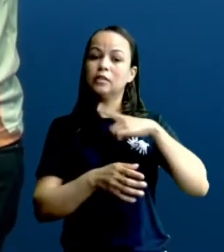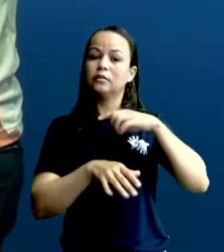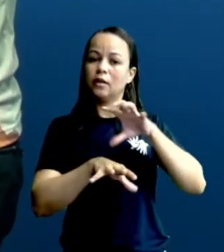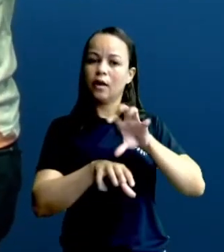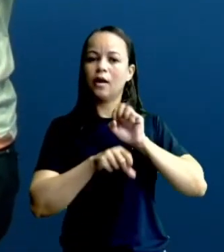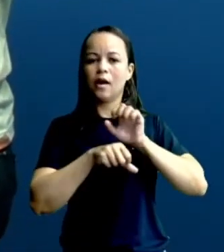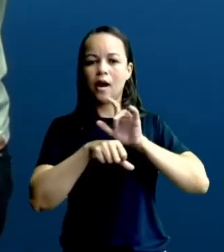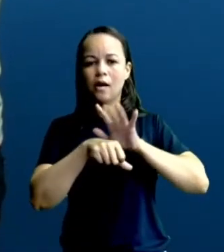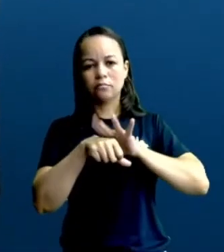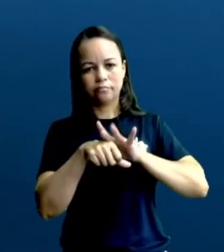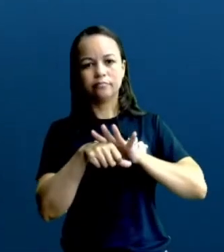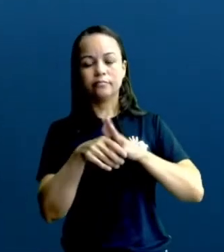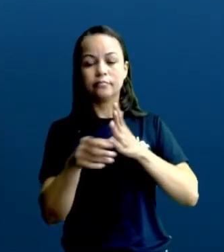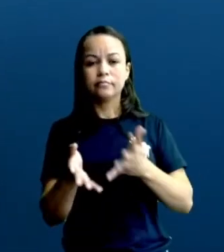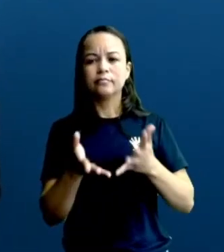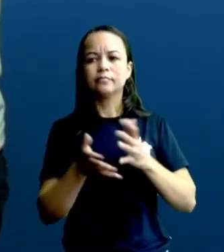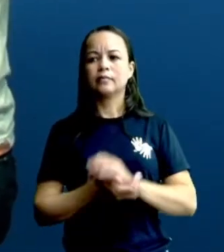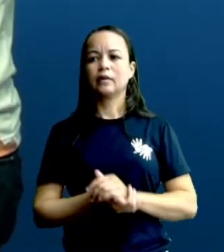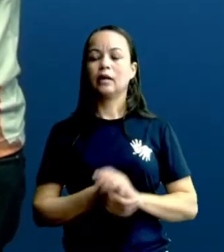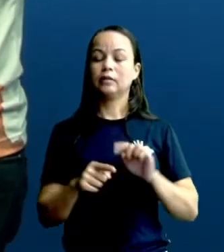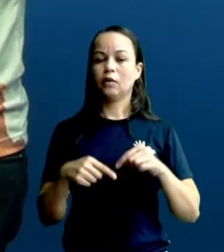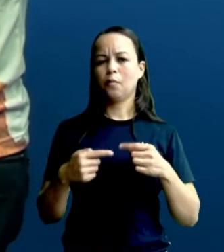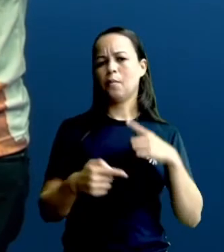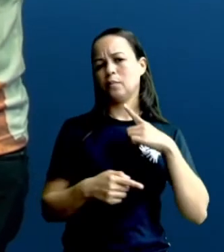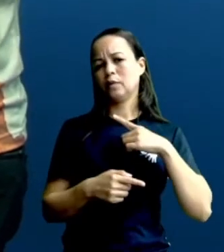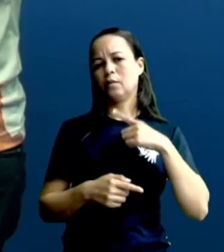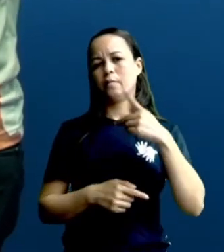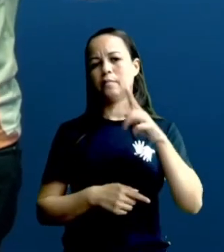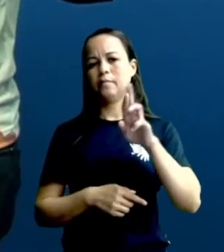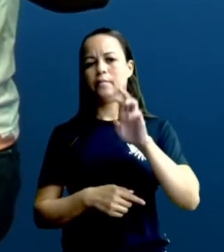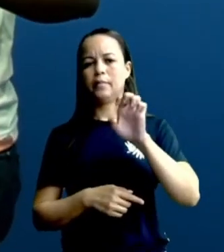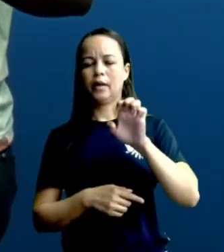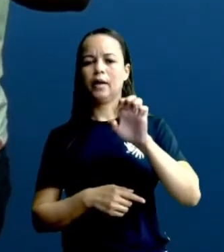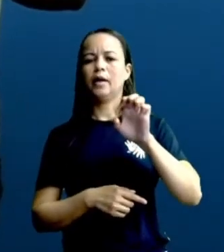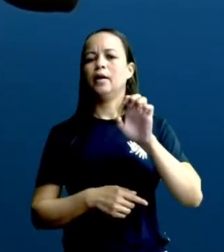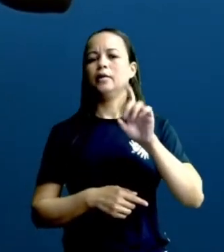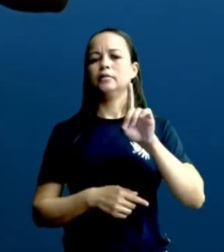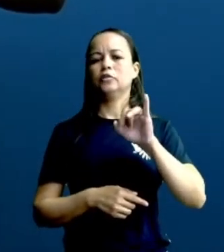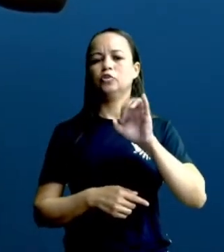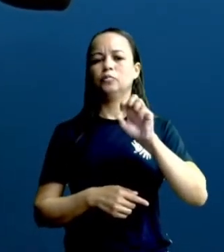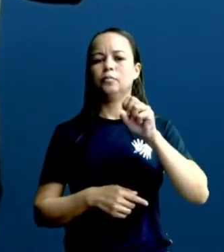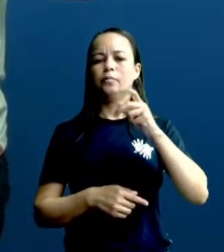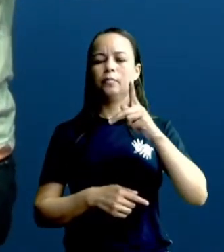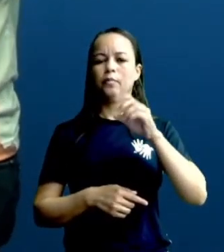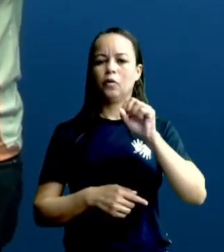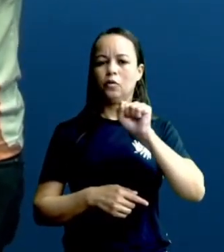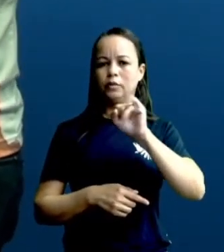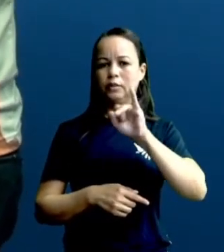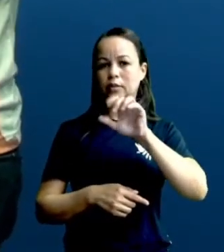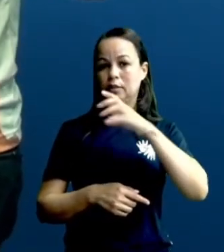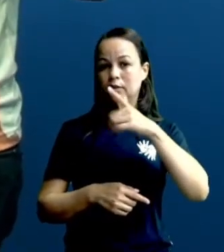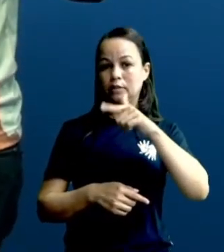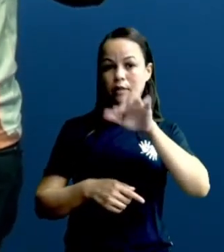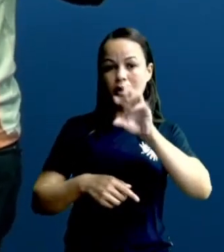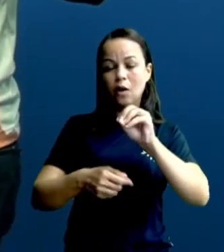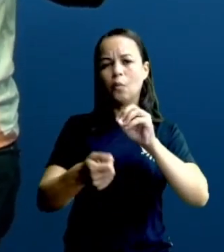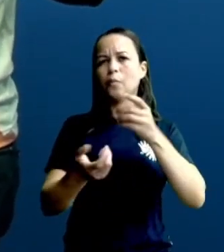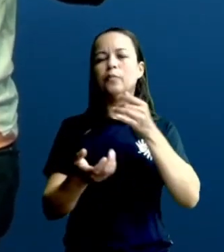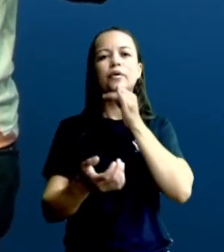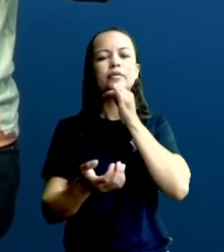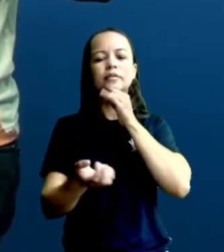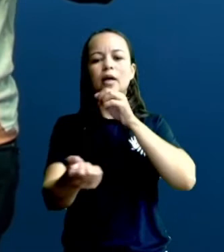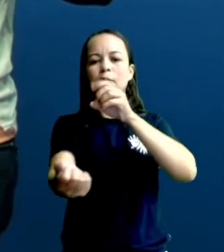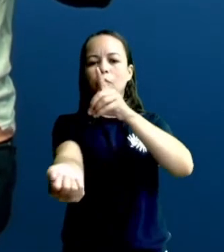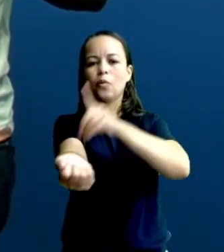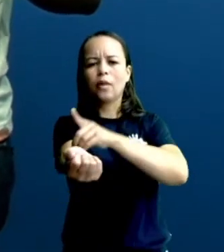doença. Então, você pode ter uma predisposição para o diabetes, para a hipertensão, para um certo tipo de